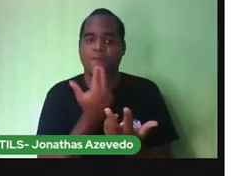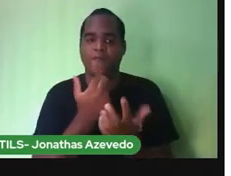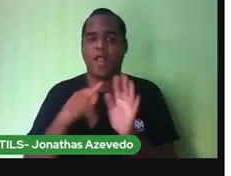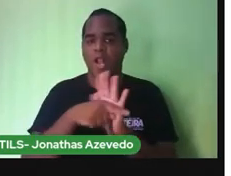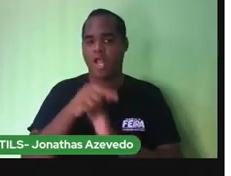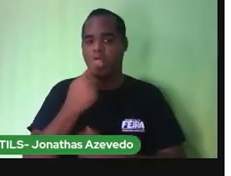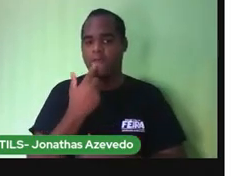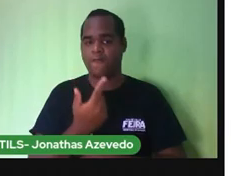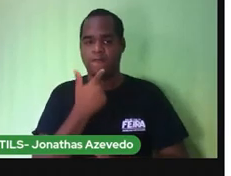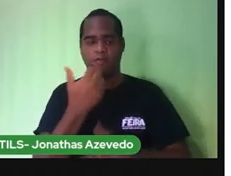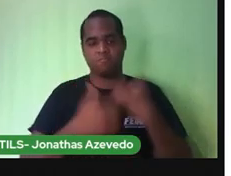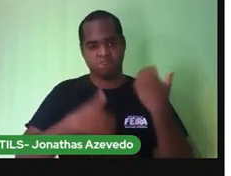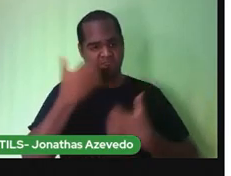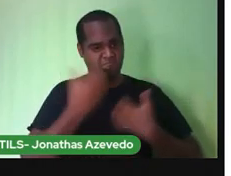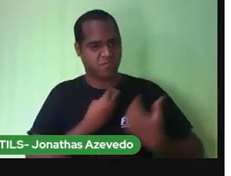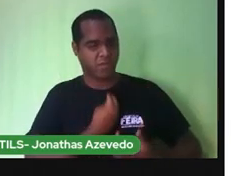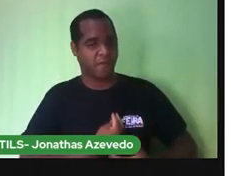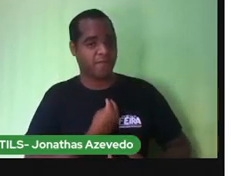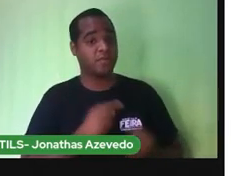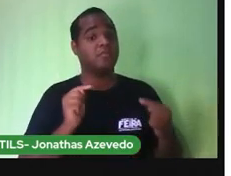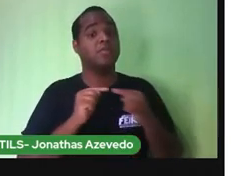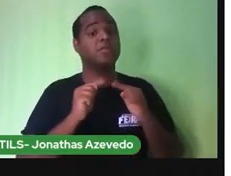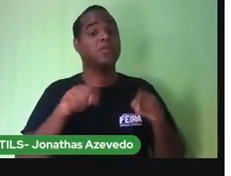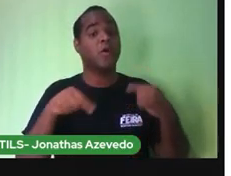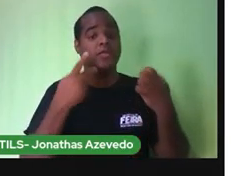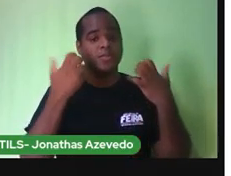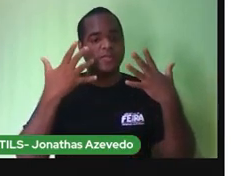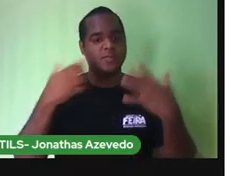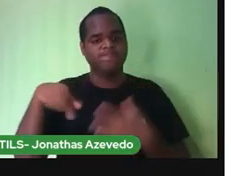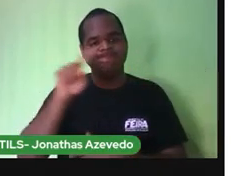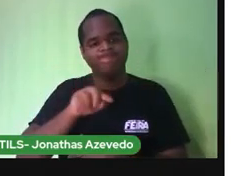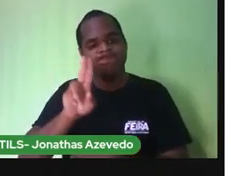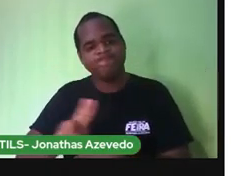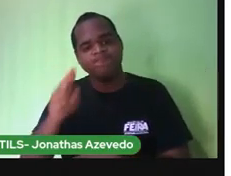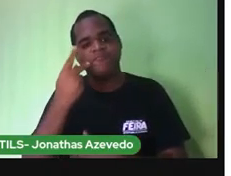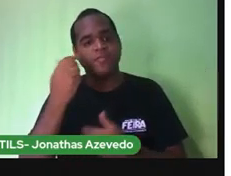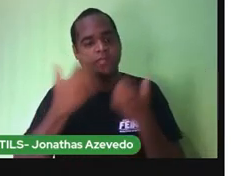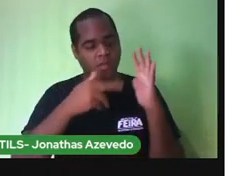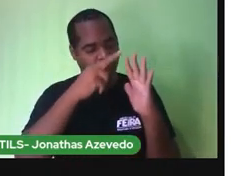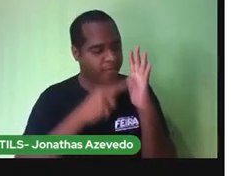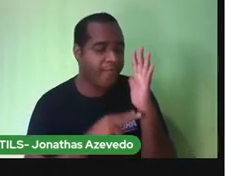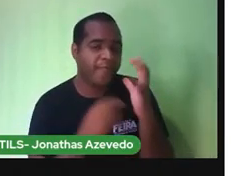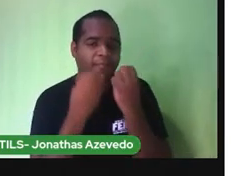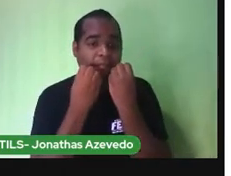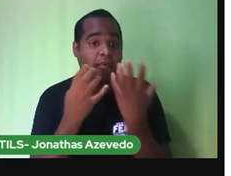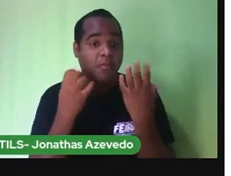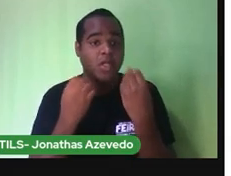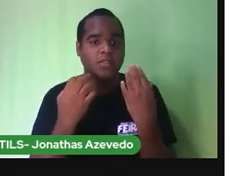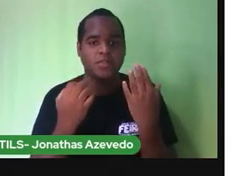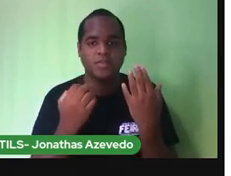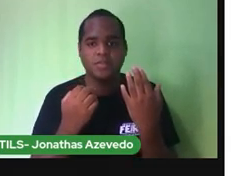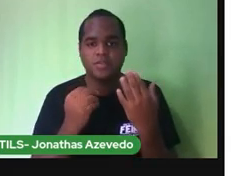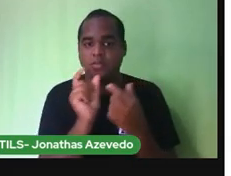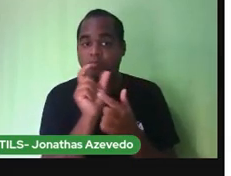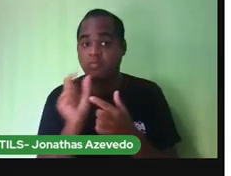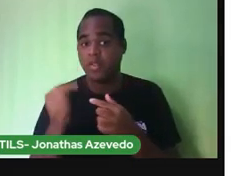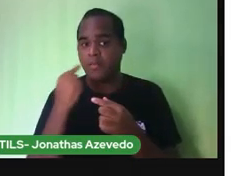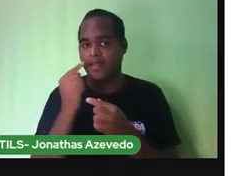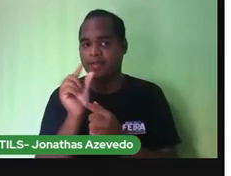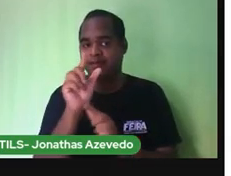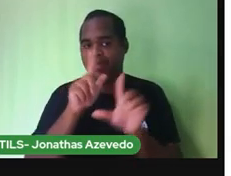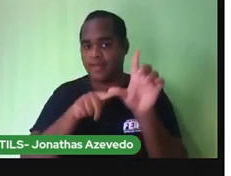língua da sua letra de tudo o que a gente pode usar para atender a um então todas as palavras são formadas por